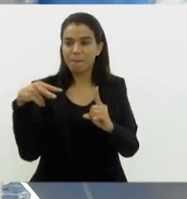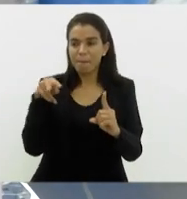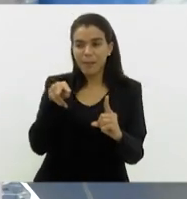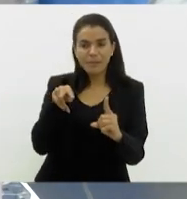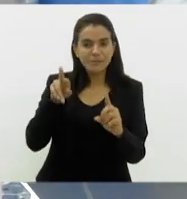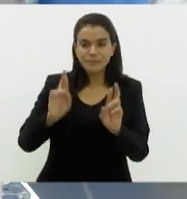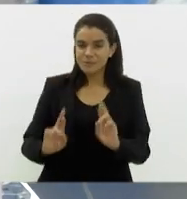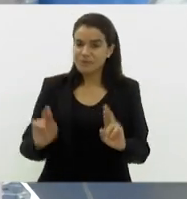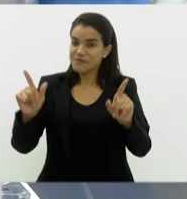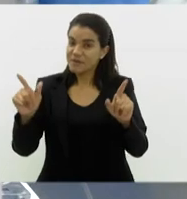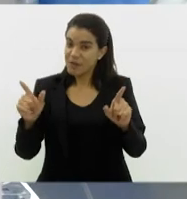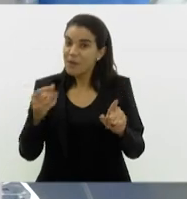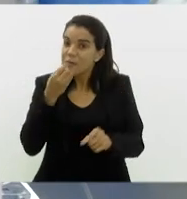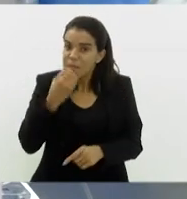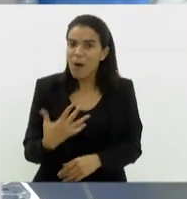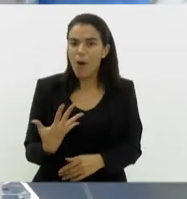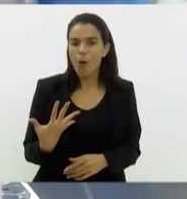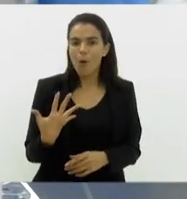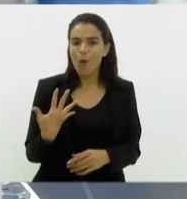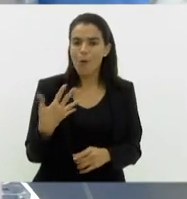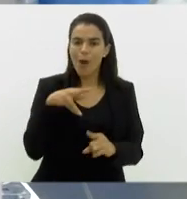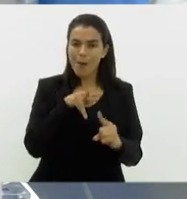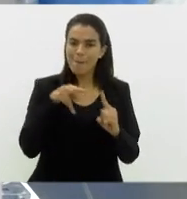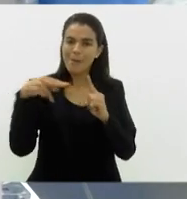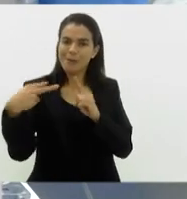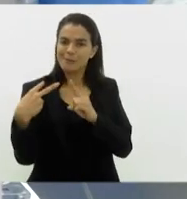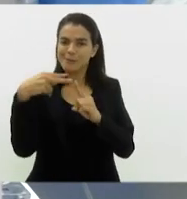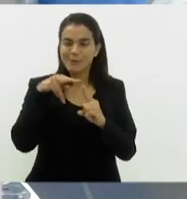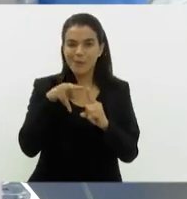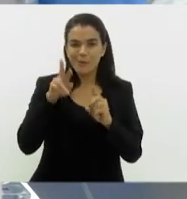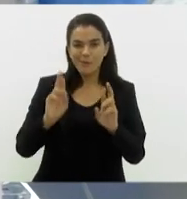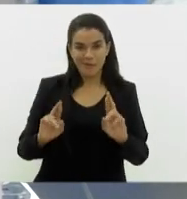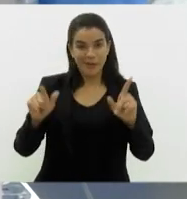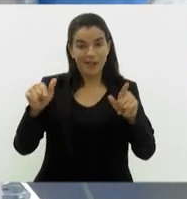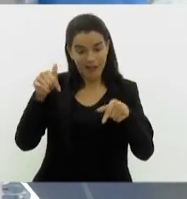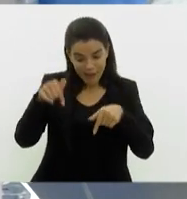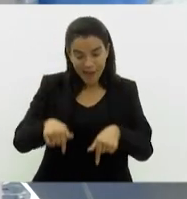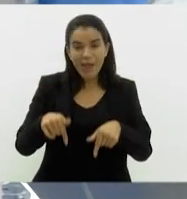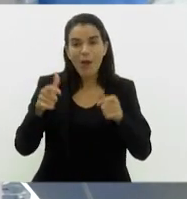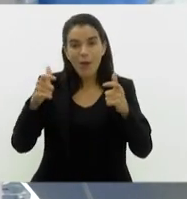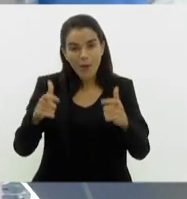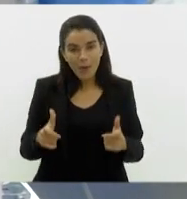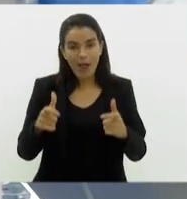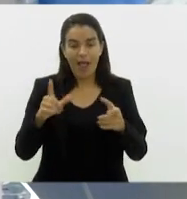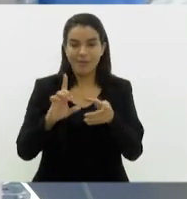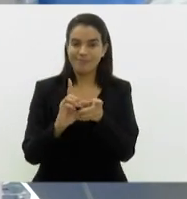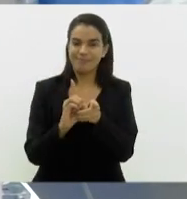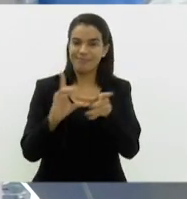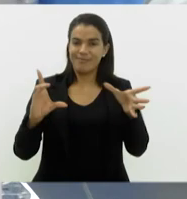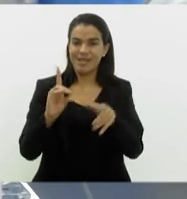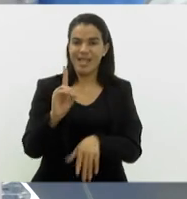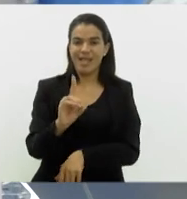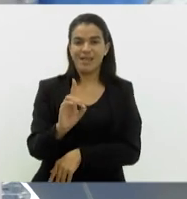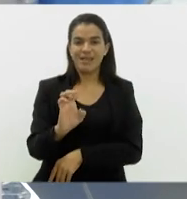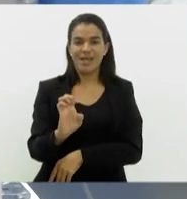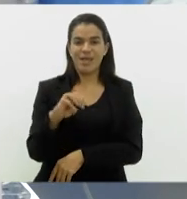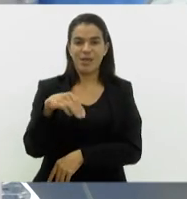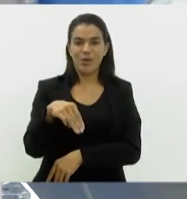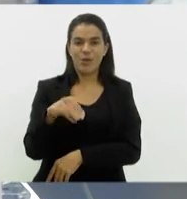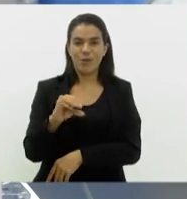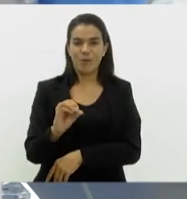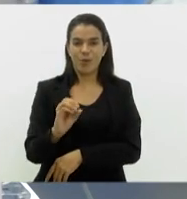é diferente a Deus e esse é o lugar que a gente Celebra a diferença democracia apesar de uns